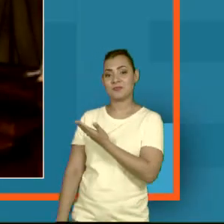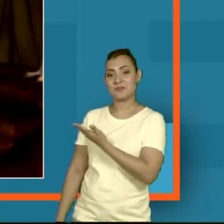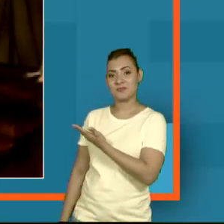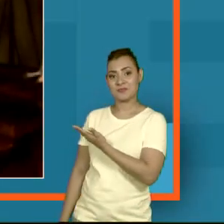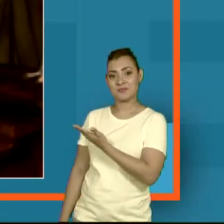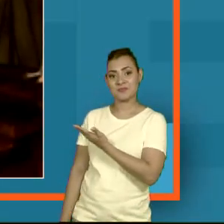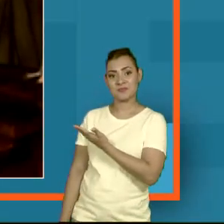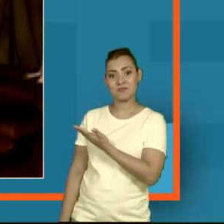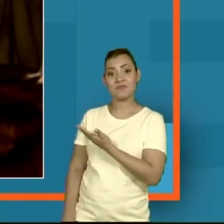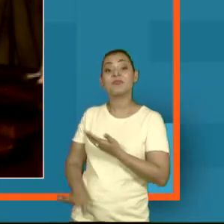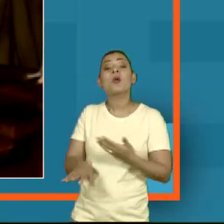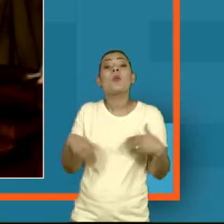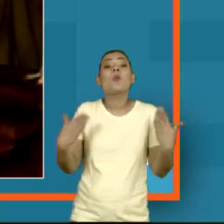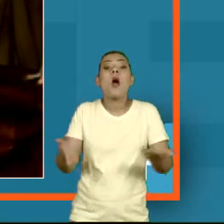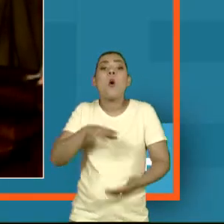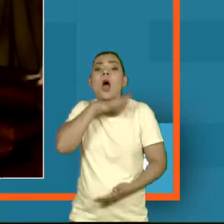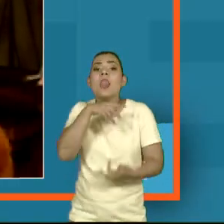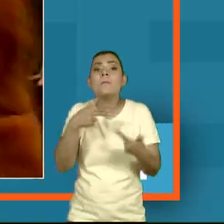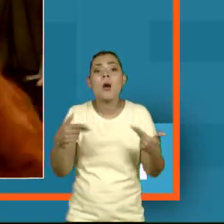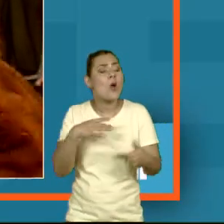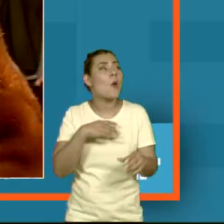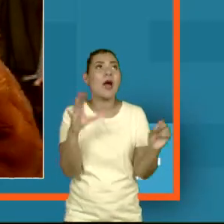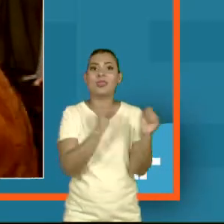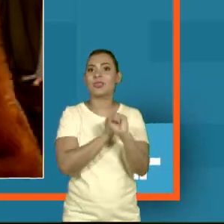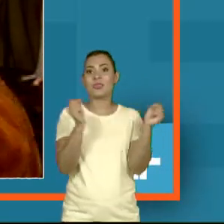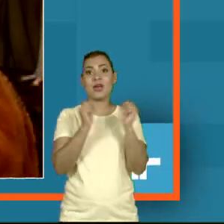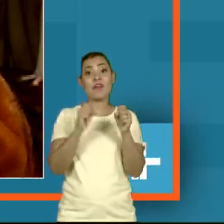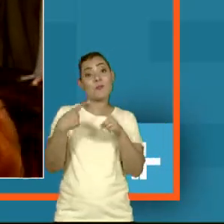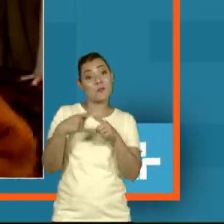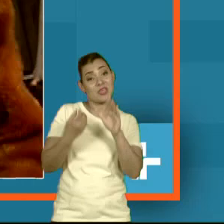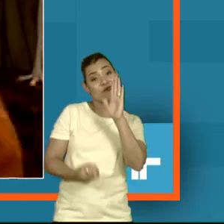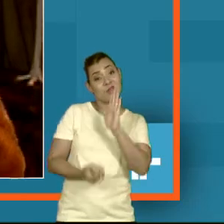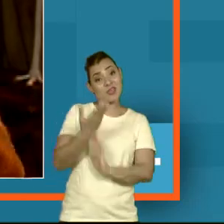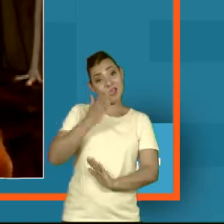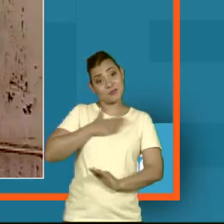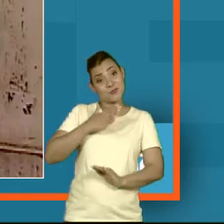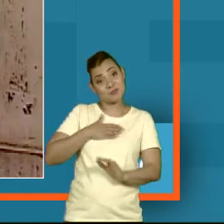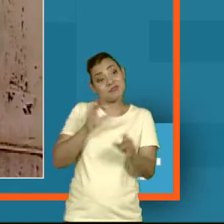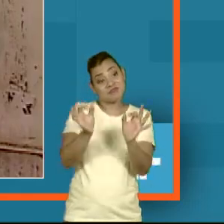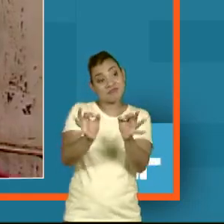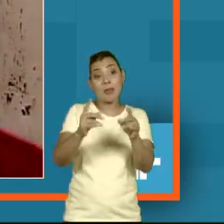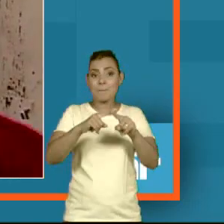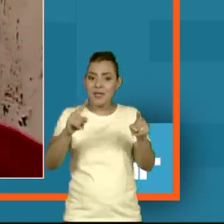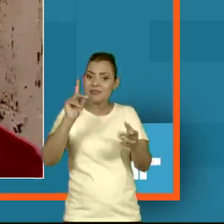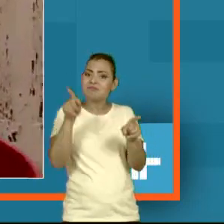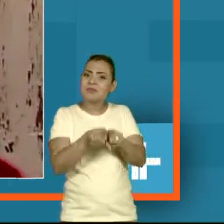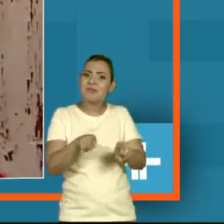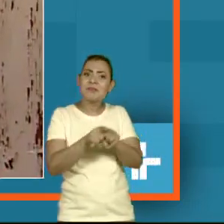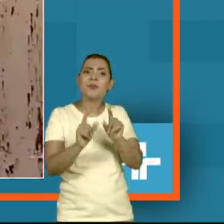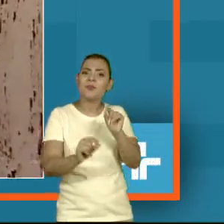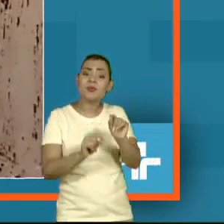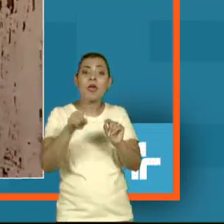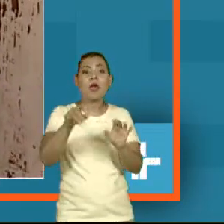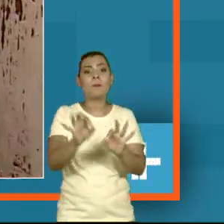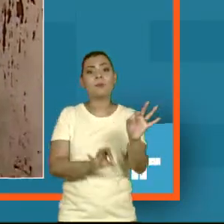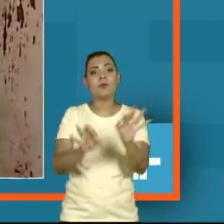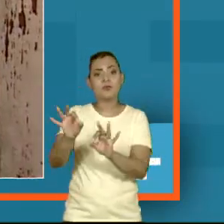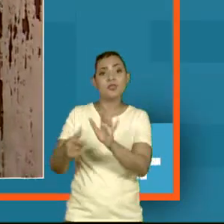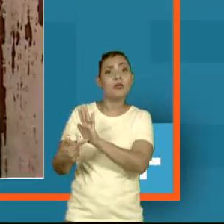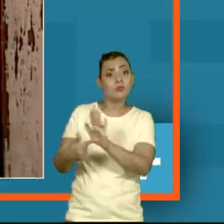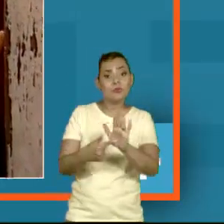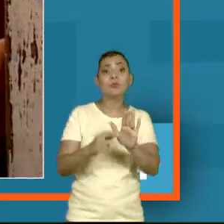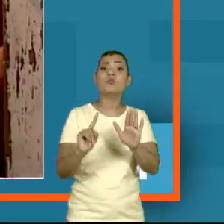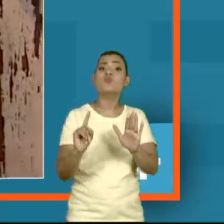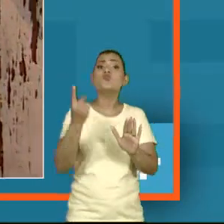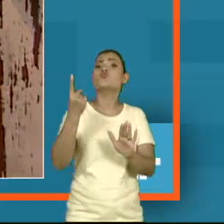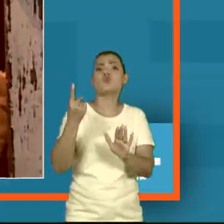Era um programa que eu também amava loucamente fazer, não só porque ele foi criado por mim, como ele era um programa que tinha um único